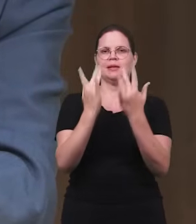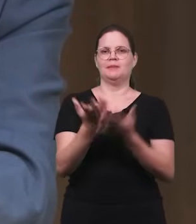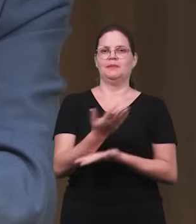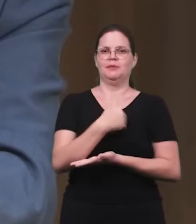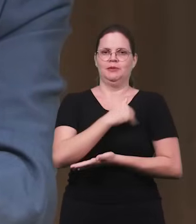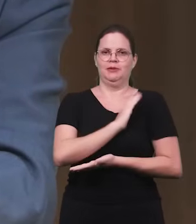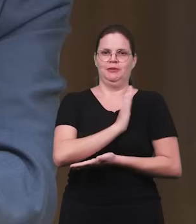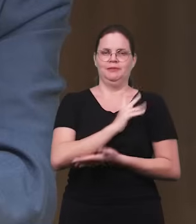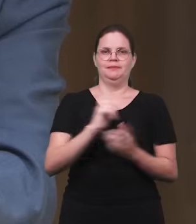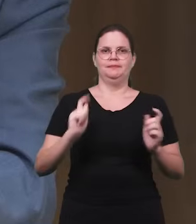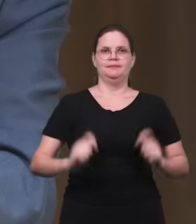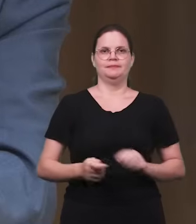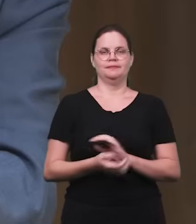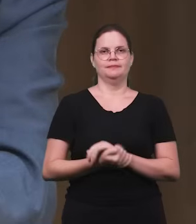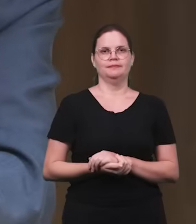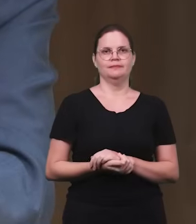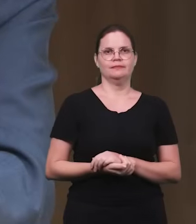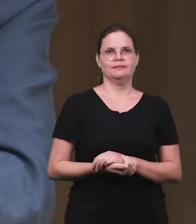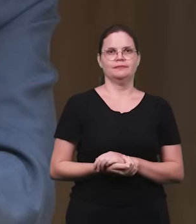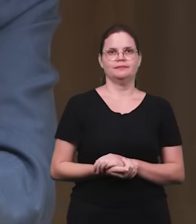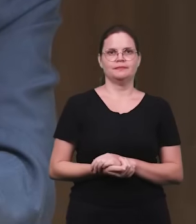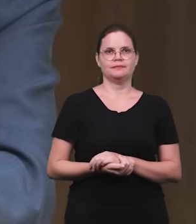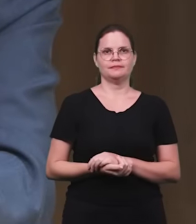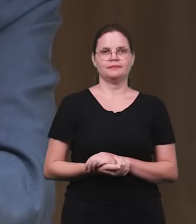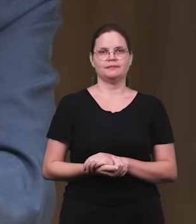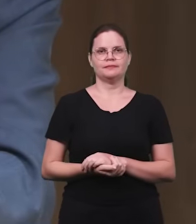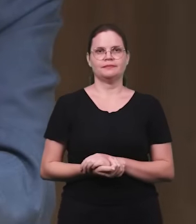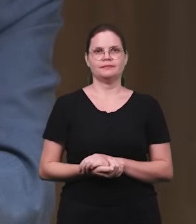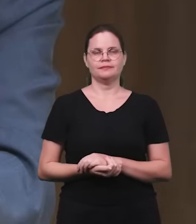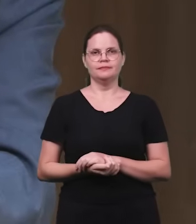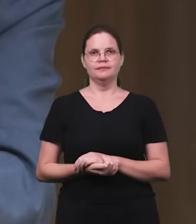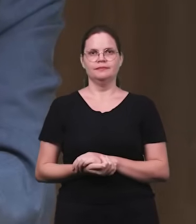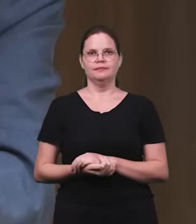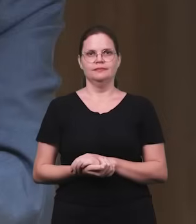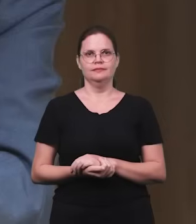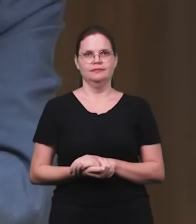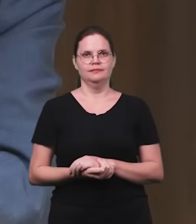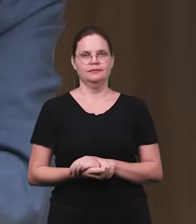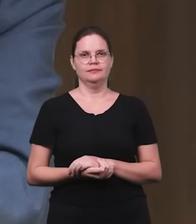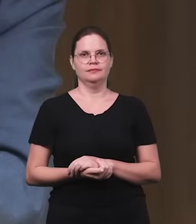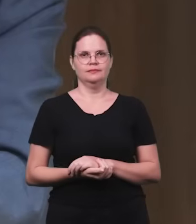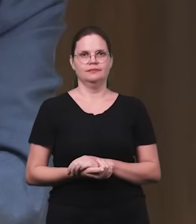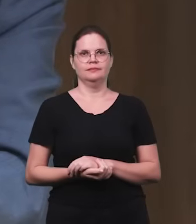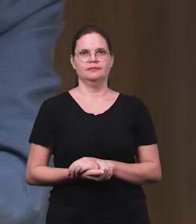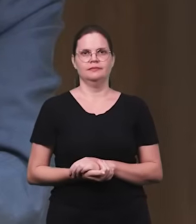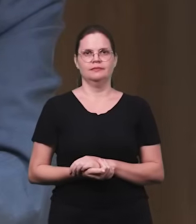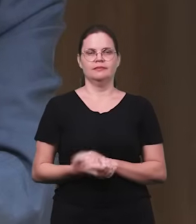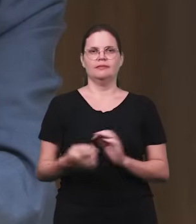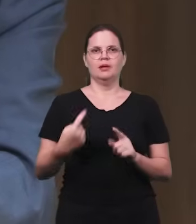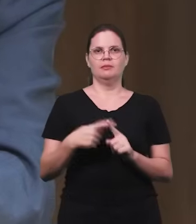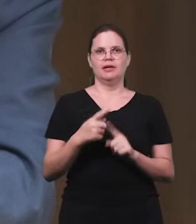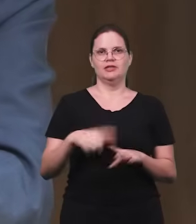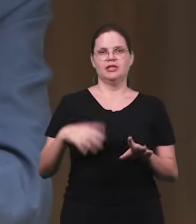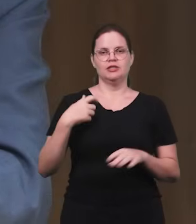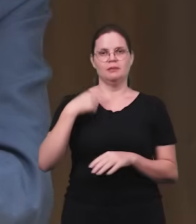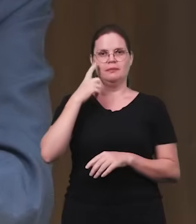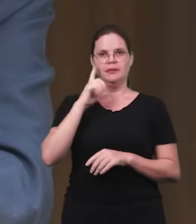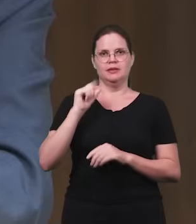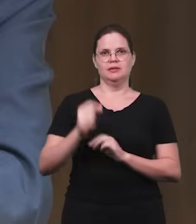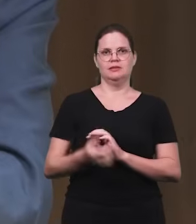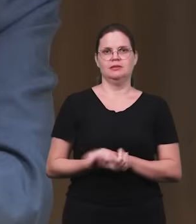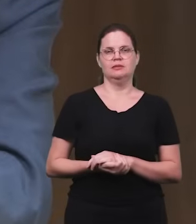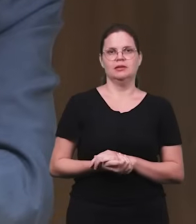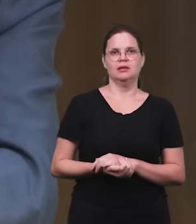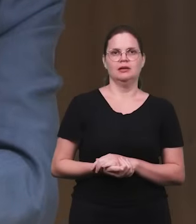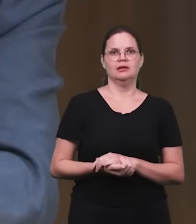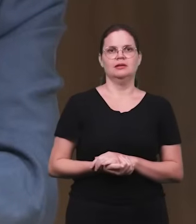temor, interessante, né? Na vida do ser humano, né, Douglas e Viviane? A gente acha que não, vou botar aqui para a gente